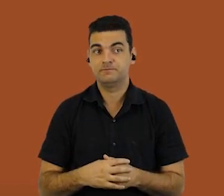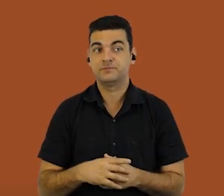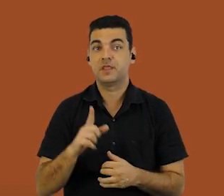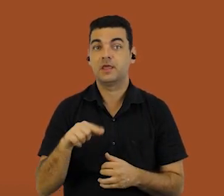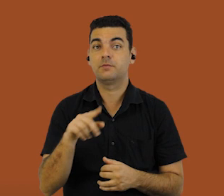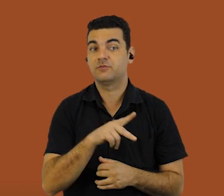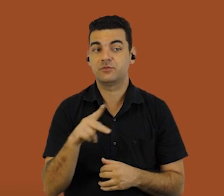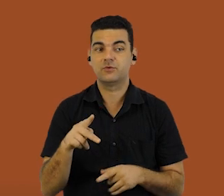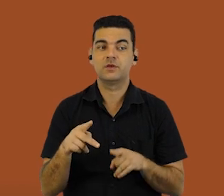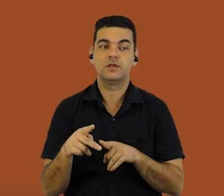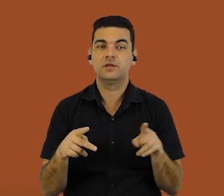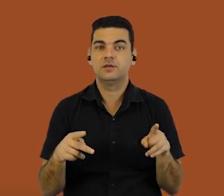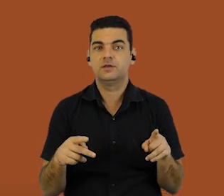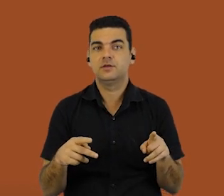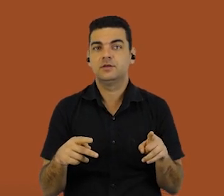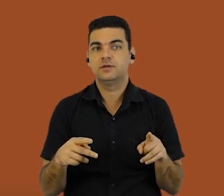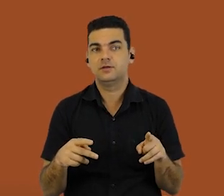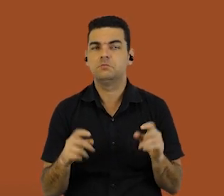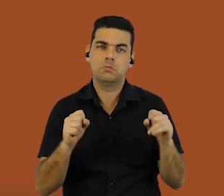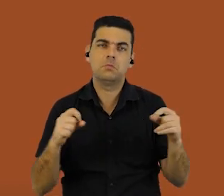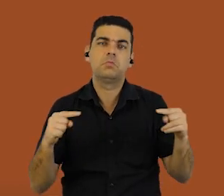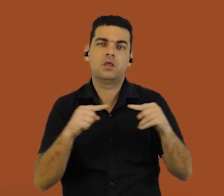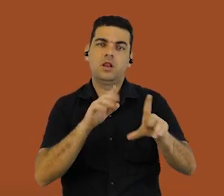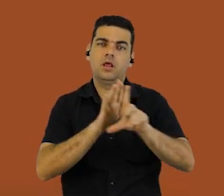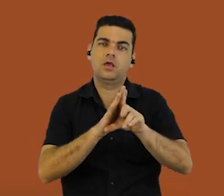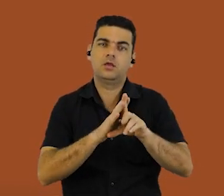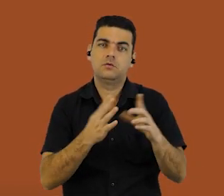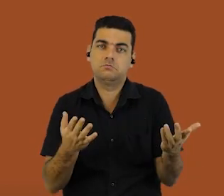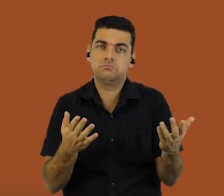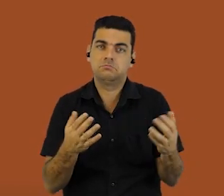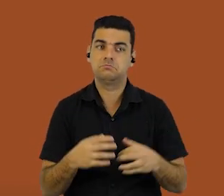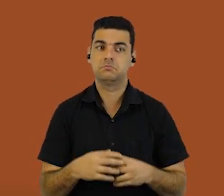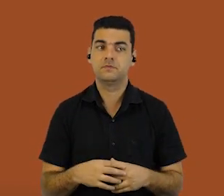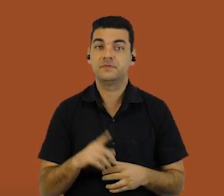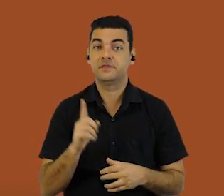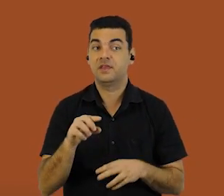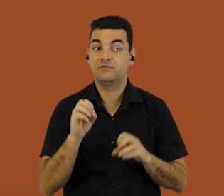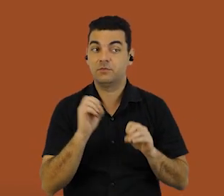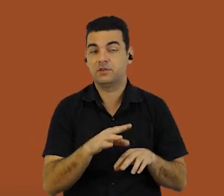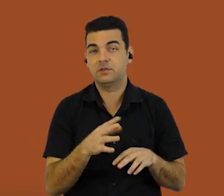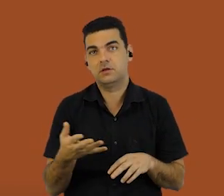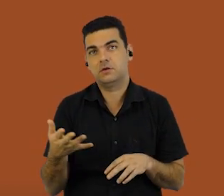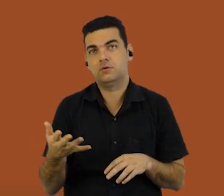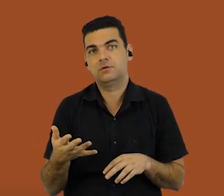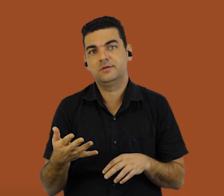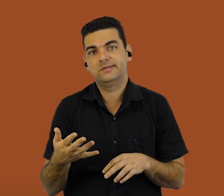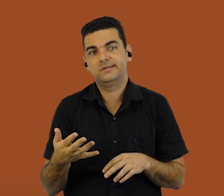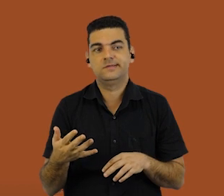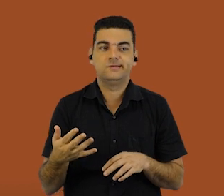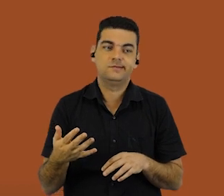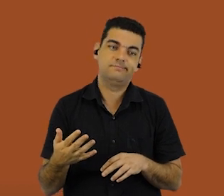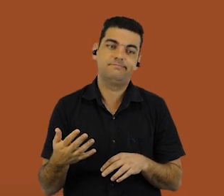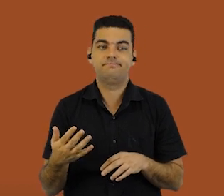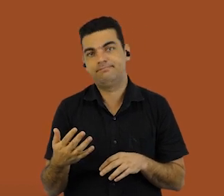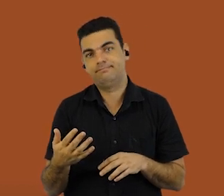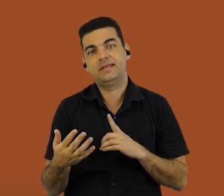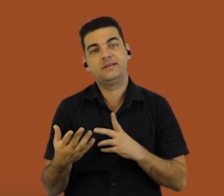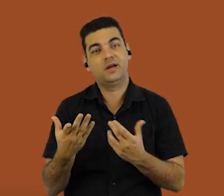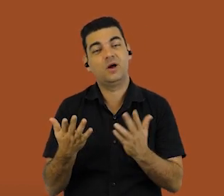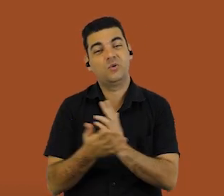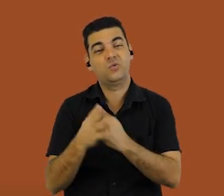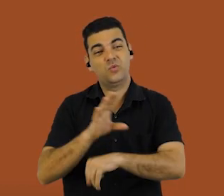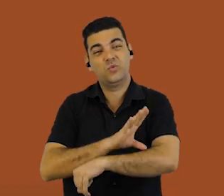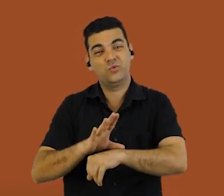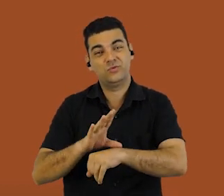Que os professores tivessem como aplicar a lei. A formação, infelizmente, a gente ainda vê vários cursos